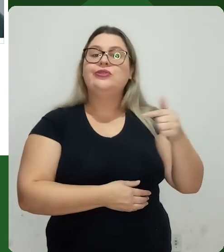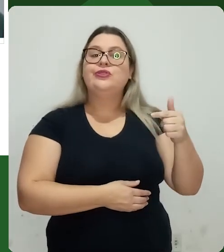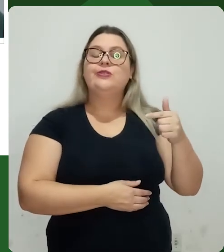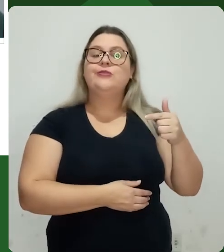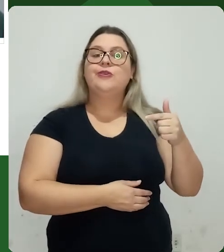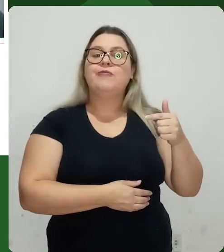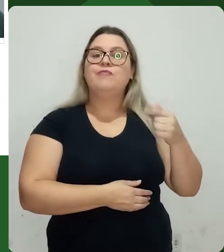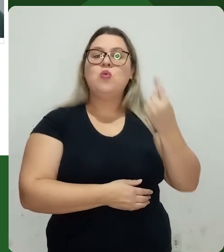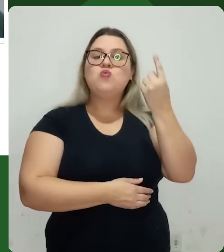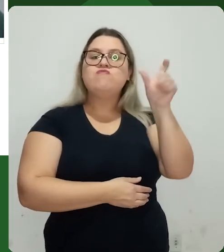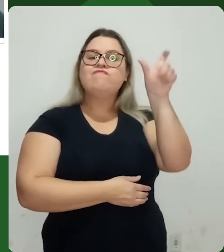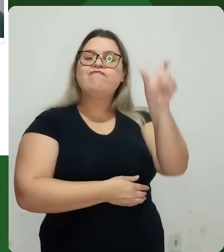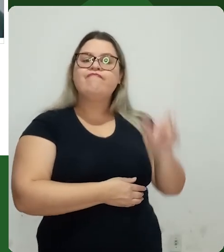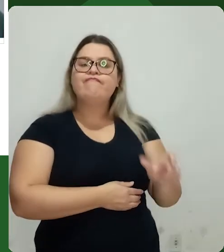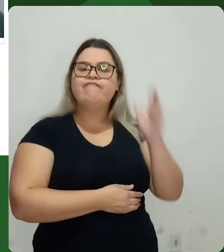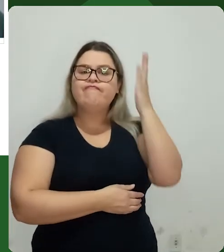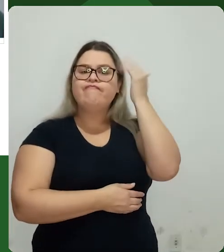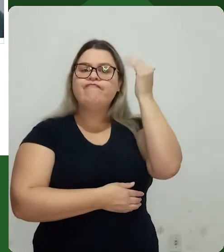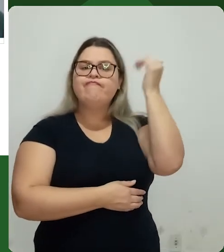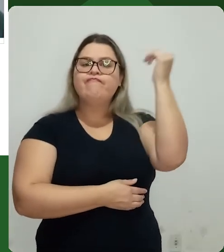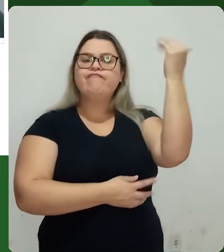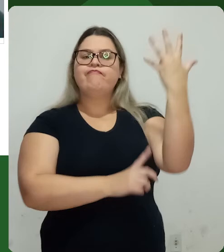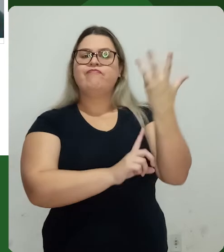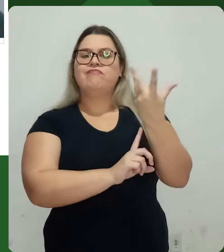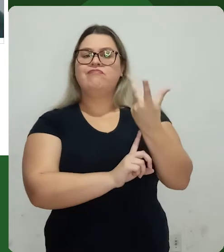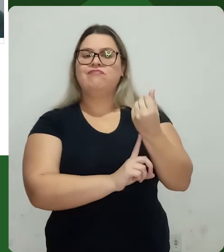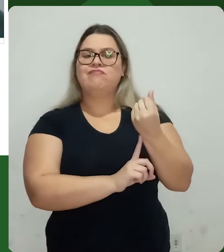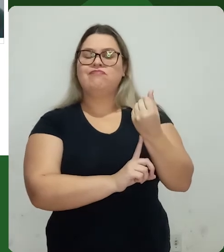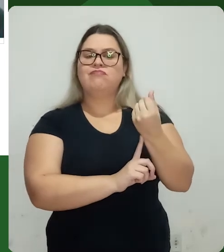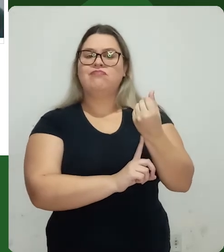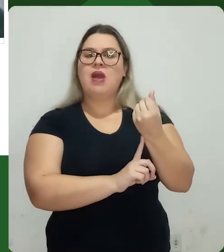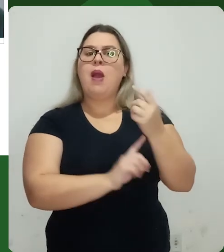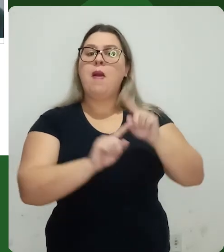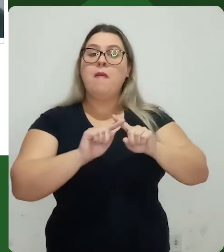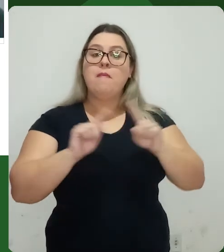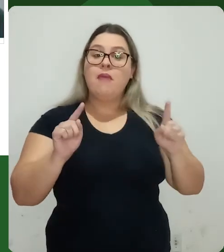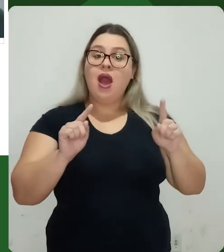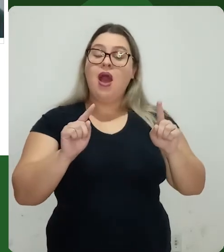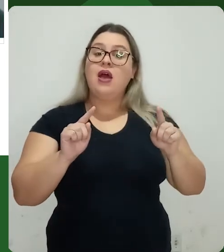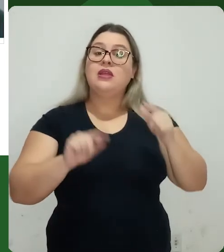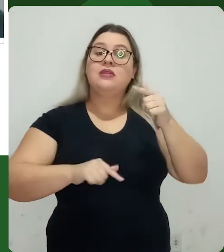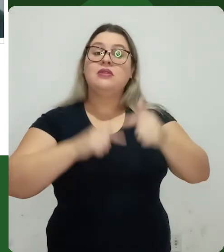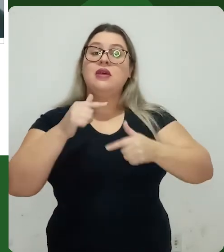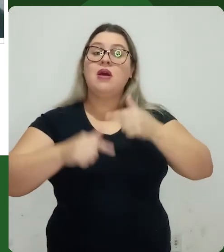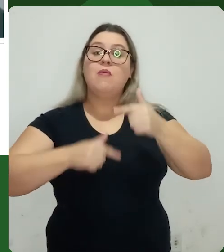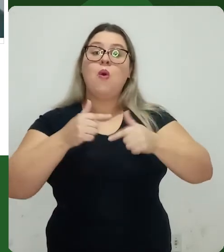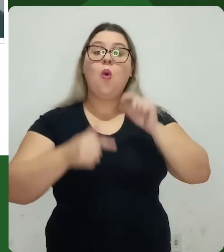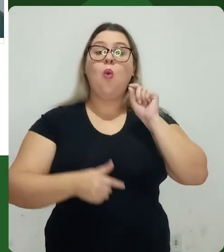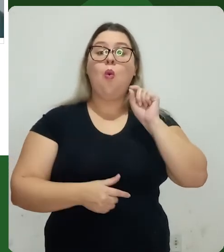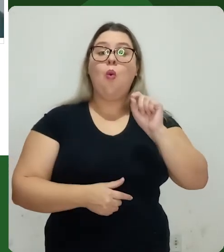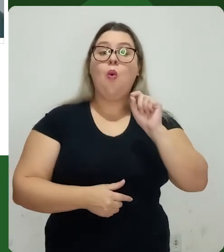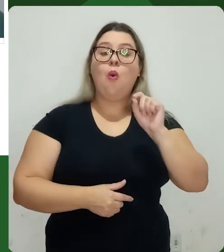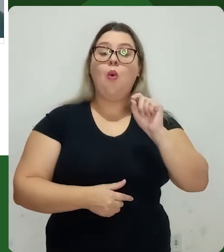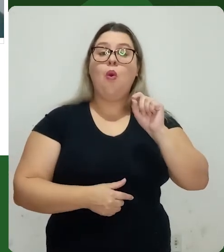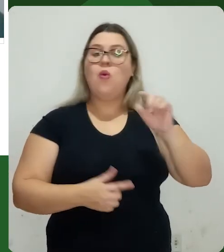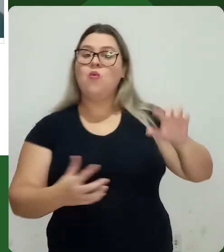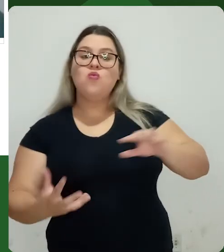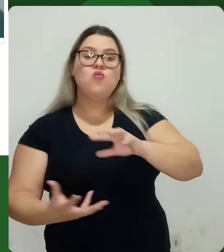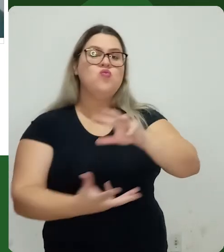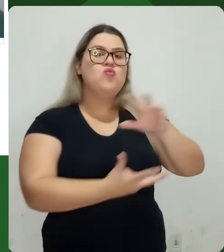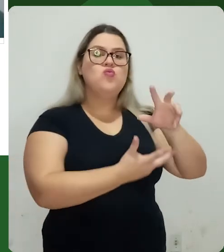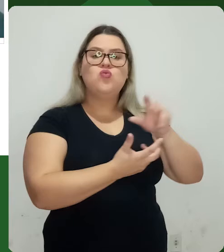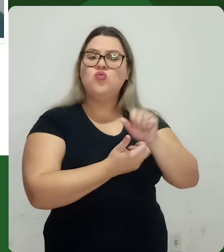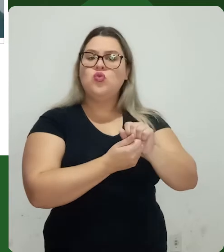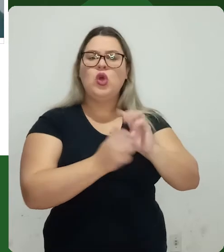tribos, eles não tinham a figura do artista. Mas eles trabalhavam com a ideia de que